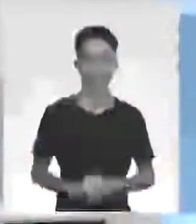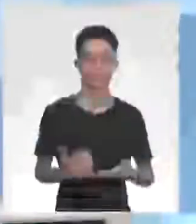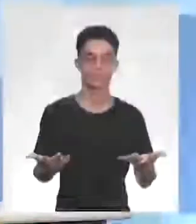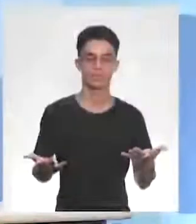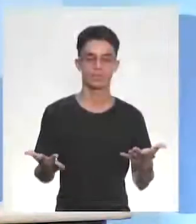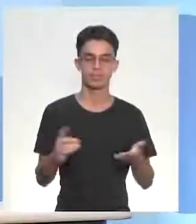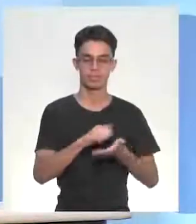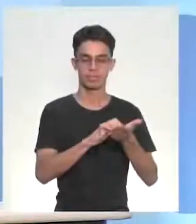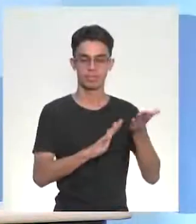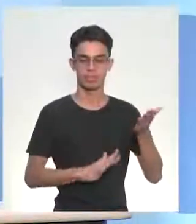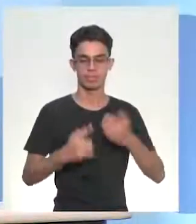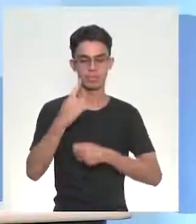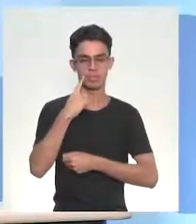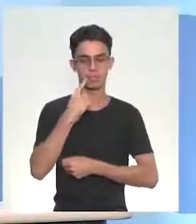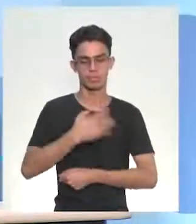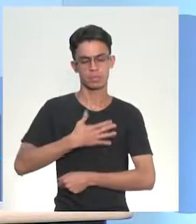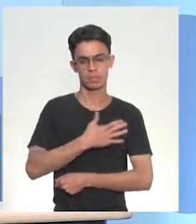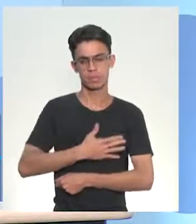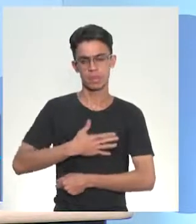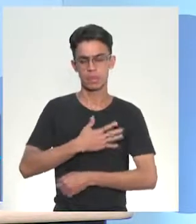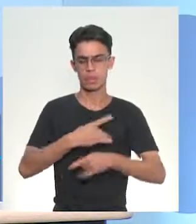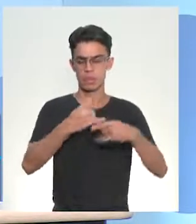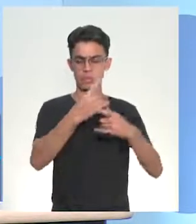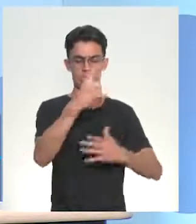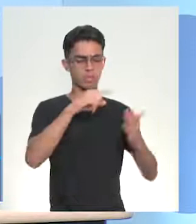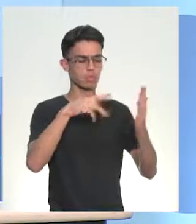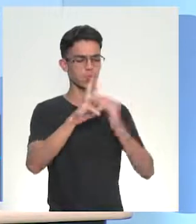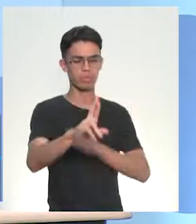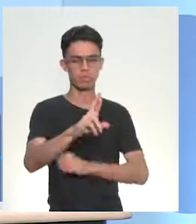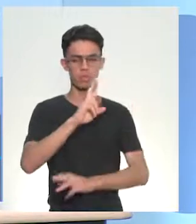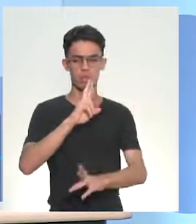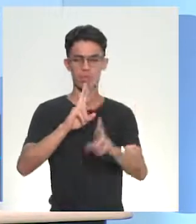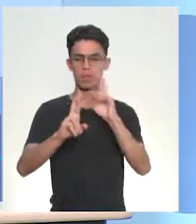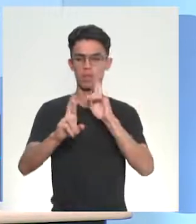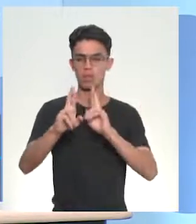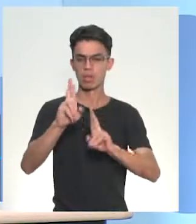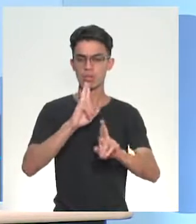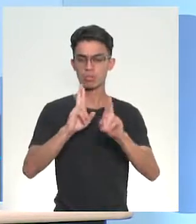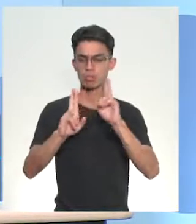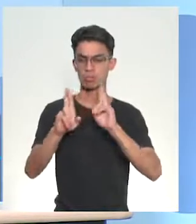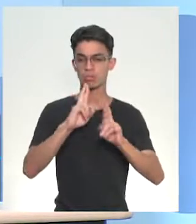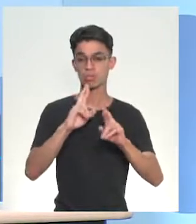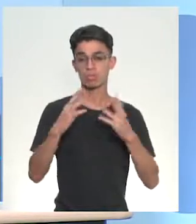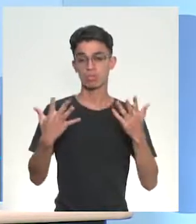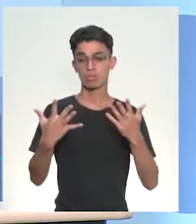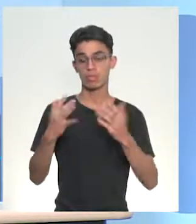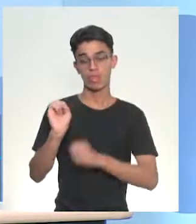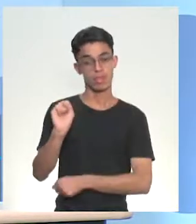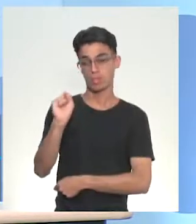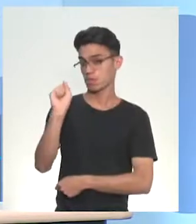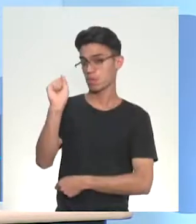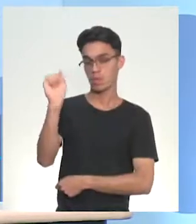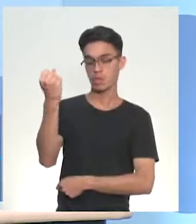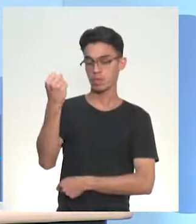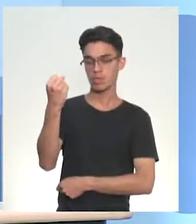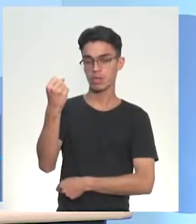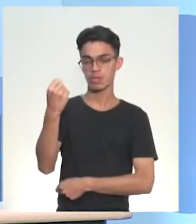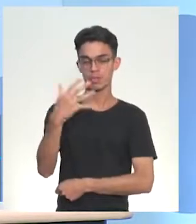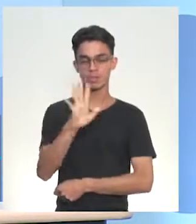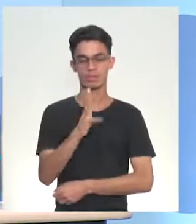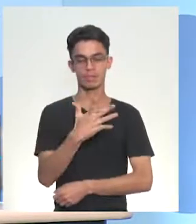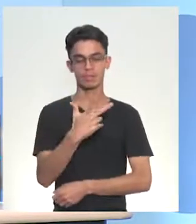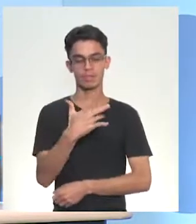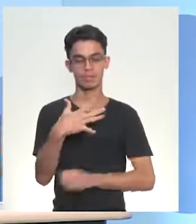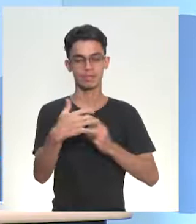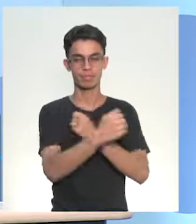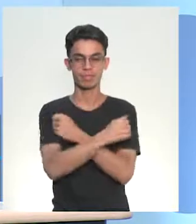Voltamos da atividade. Olha, professor Inês, gostei de ver o chat só subindo aqui, resposta 8, nota 8. Bom, vamos lá. Abraço, então, para os alunos do pessoal aí